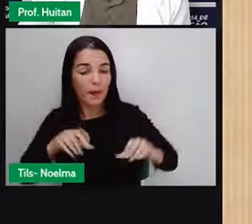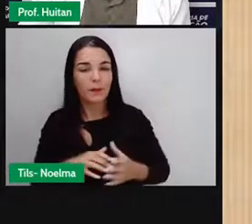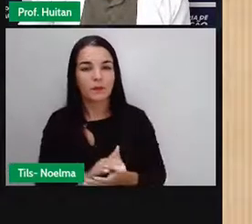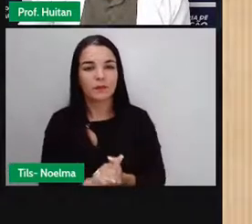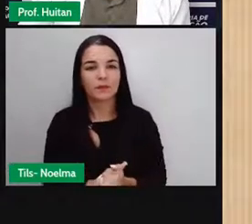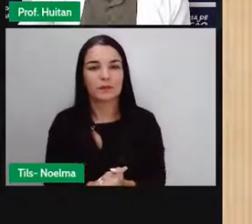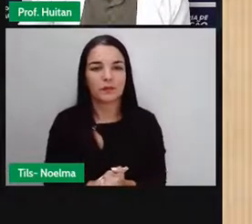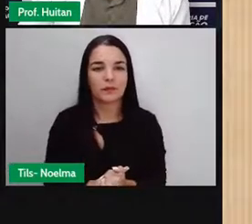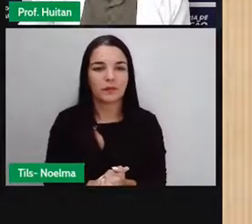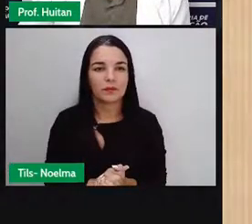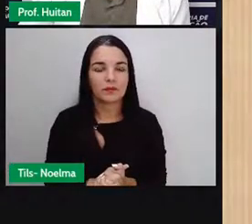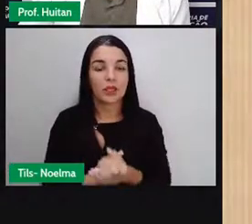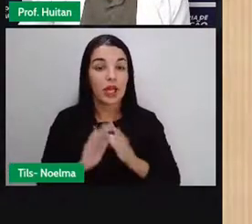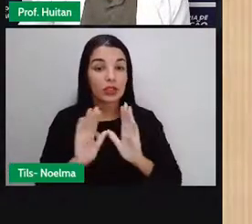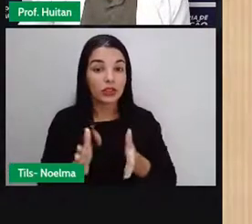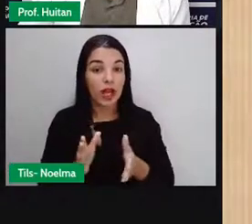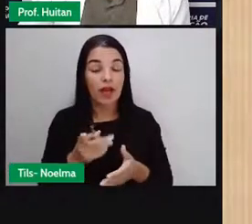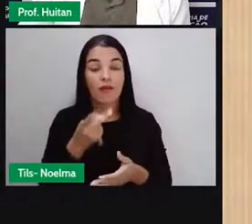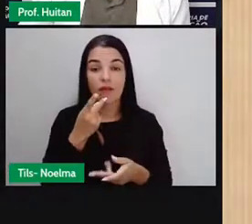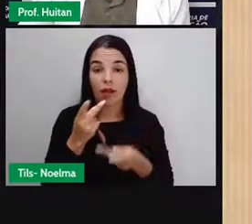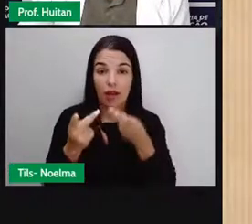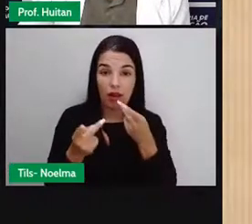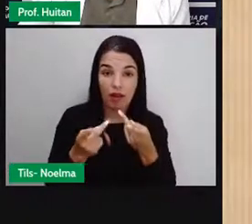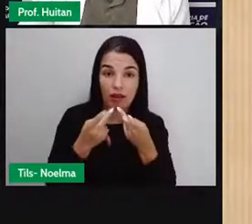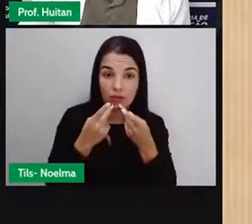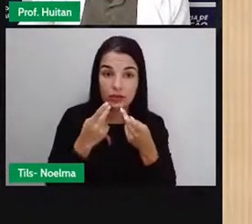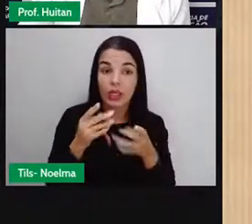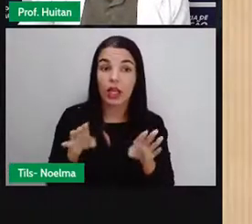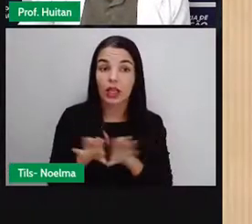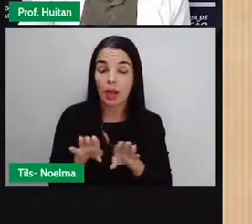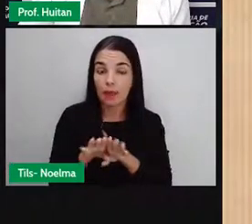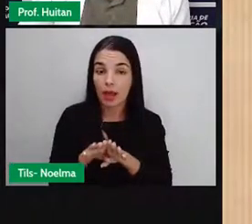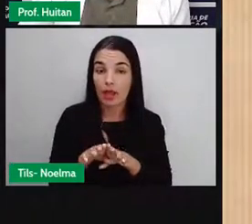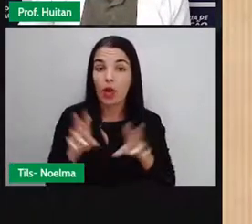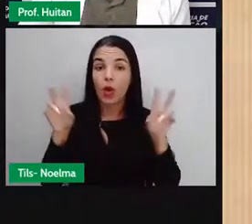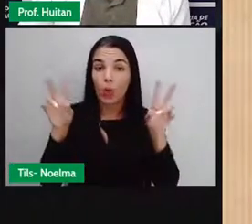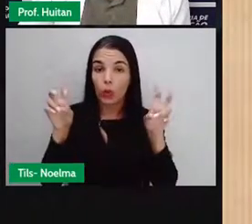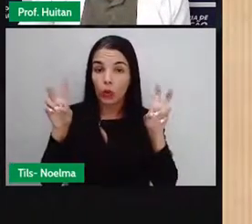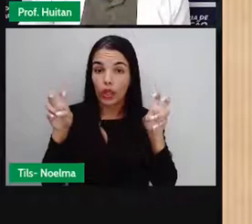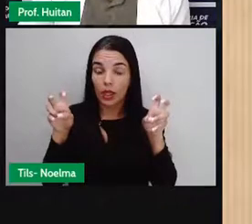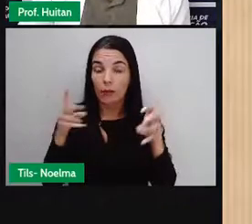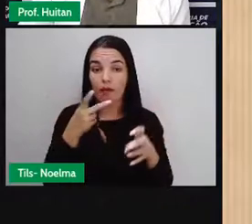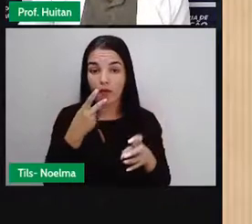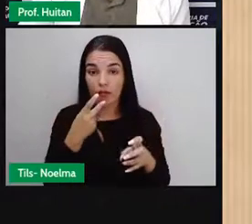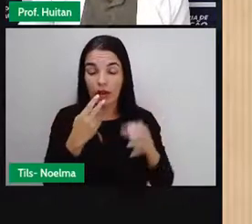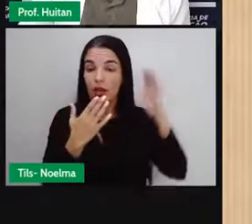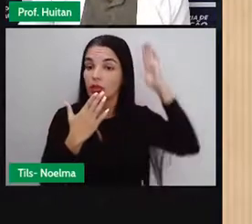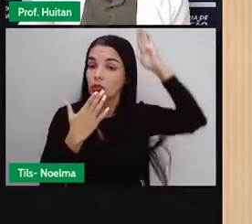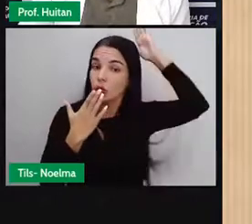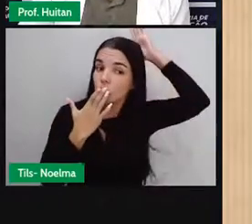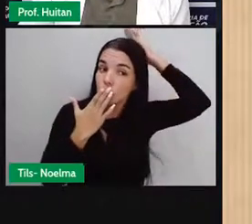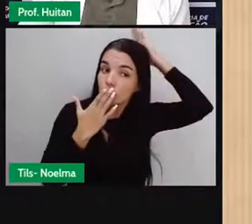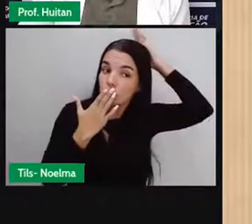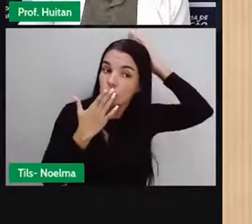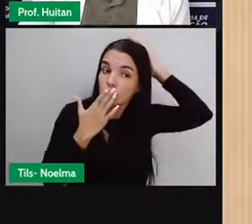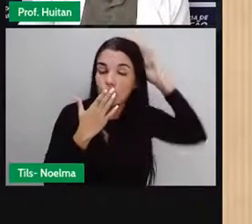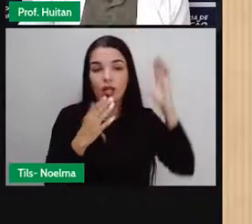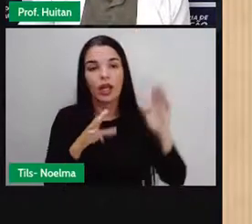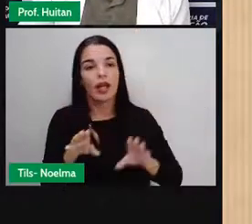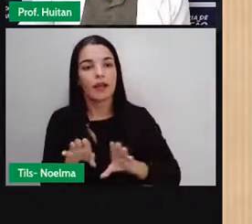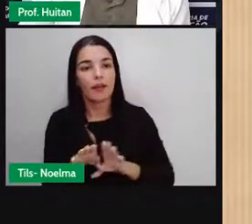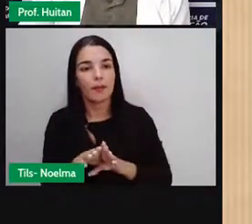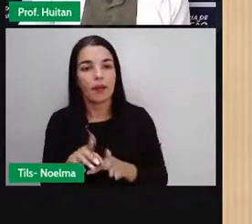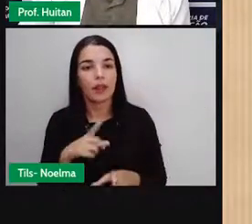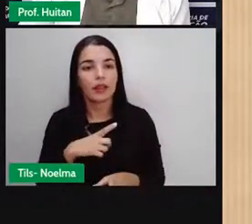já que falamos, nosso assunto também diz respeito a os indígenas, nós temos